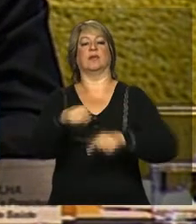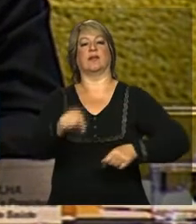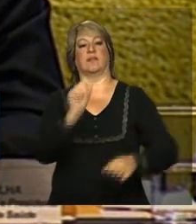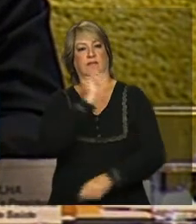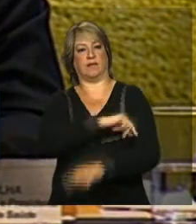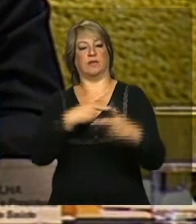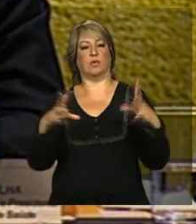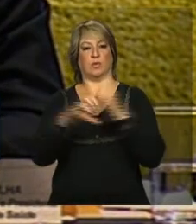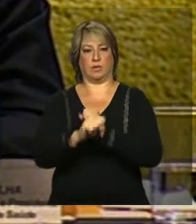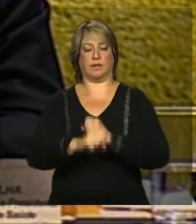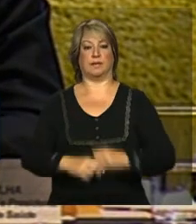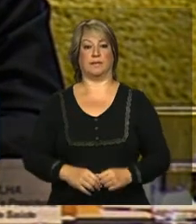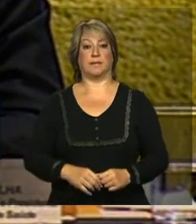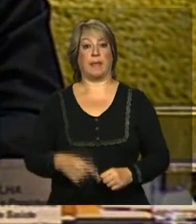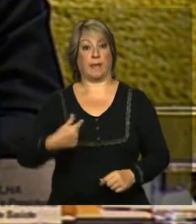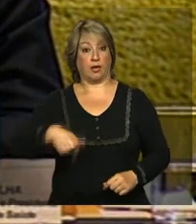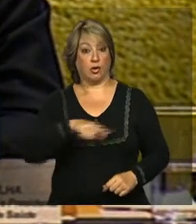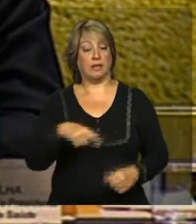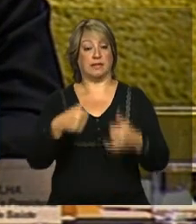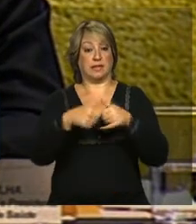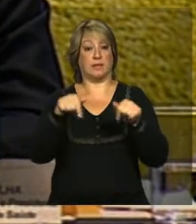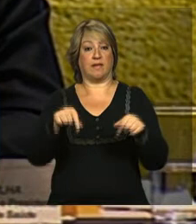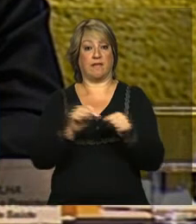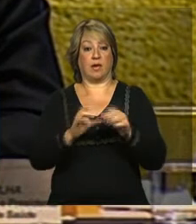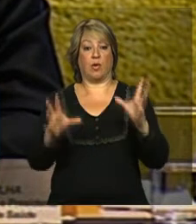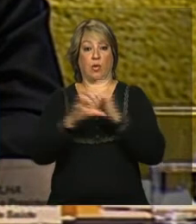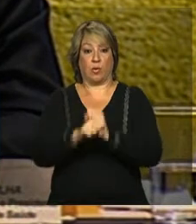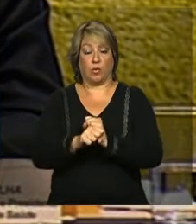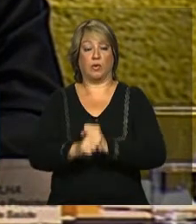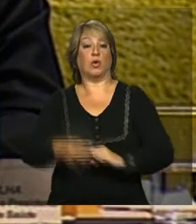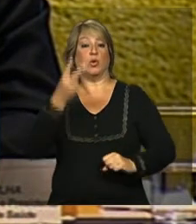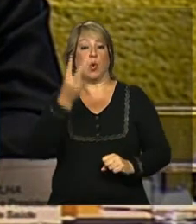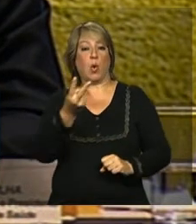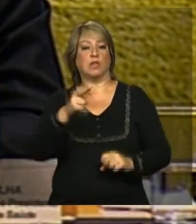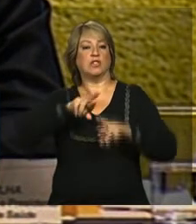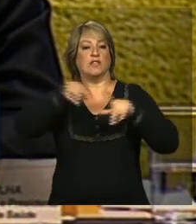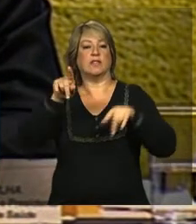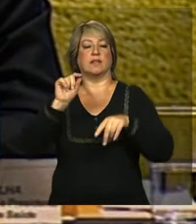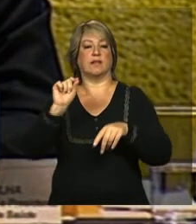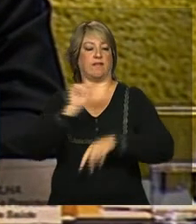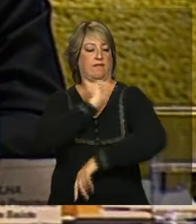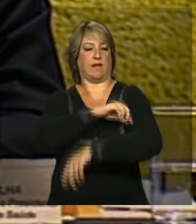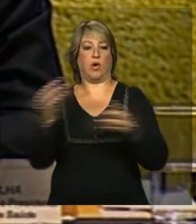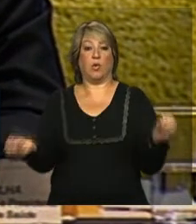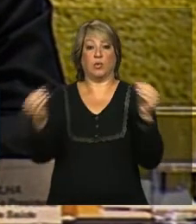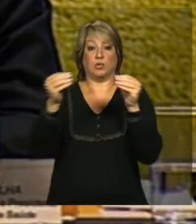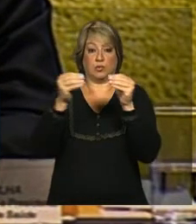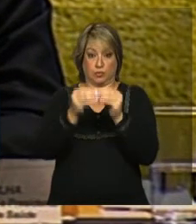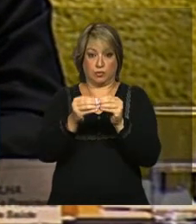segunda novidade né Nós estamos nessa atualização introduzindo dois tipos de vacina que